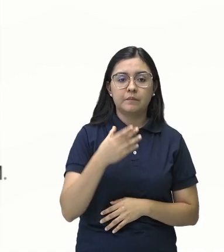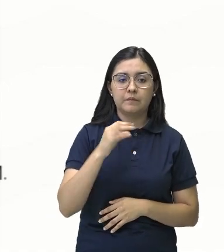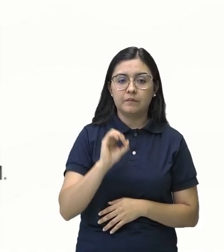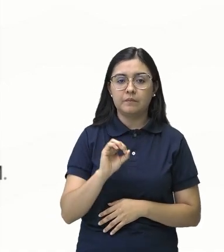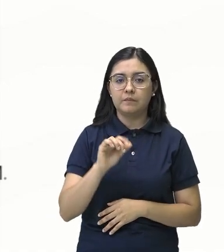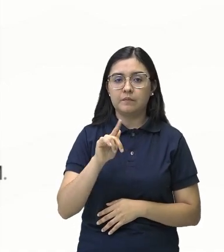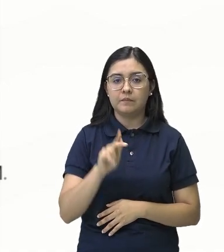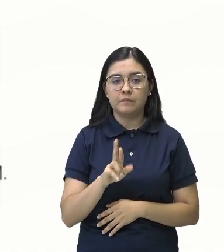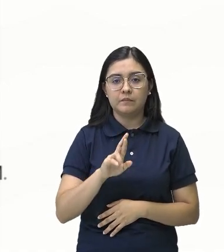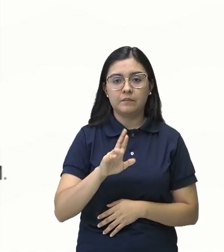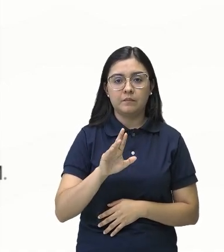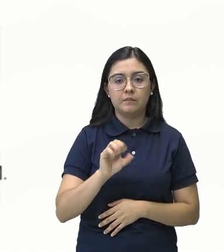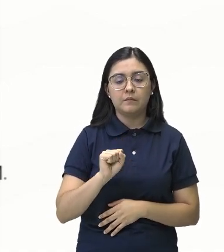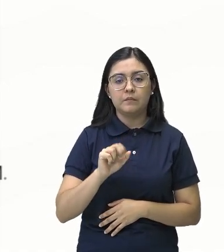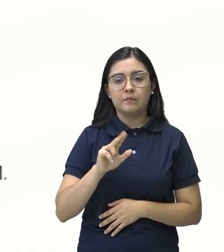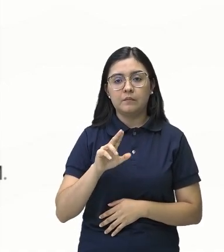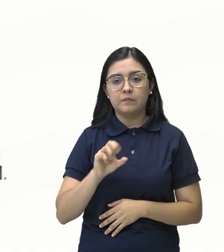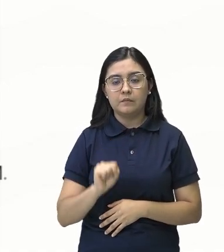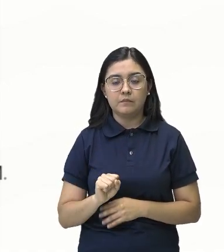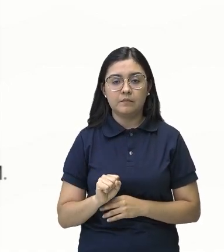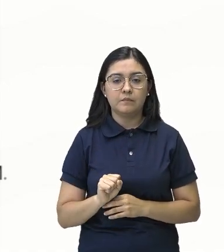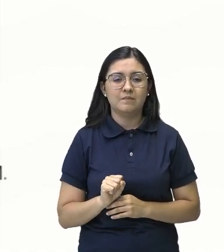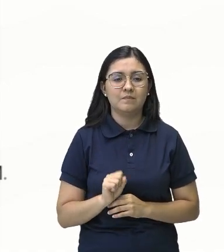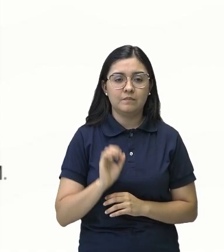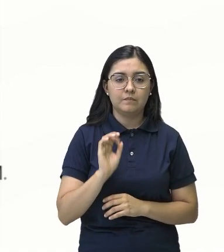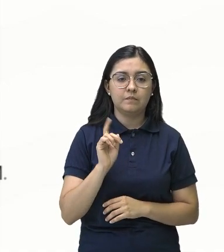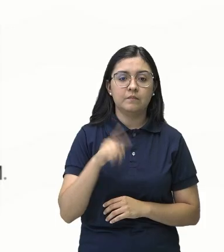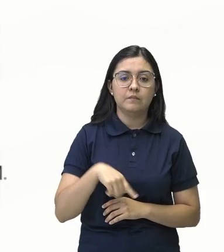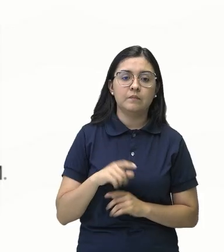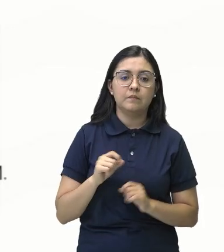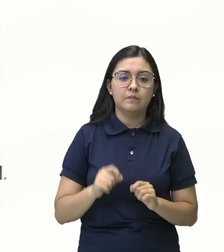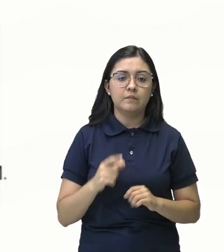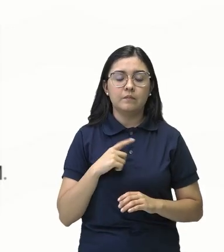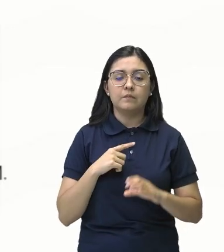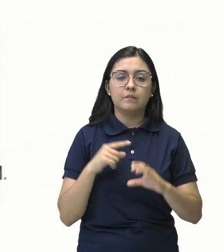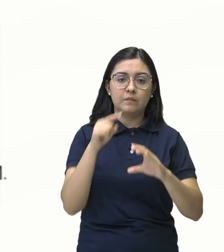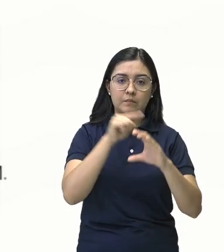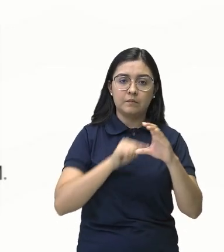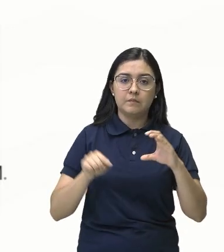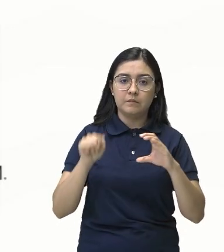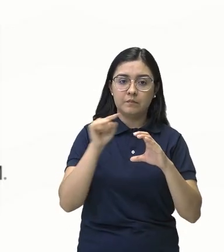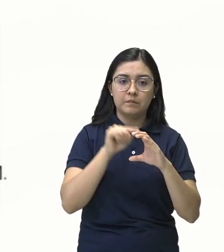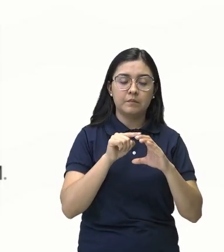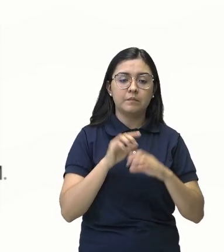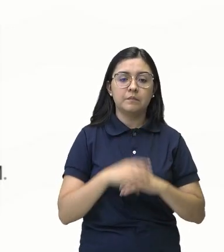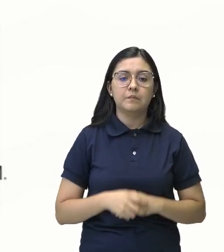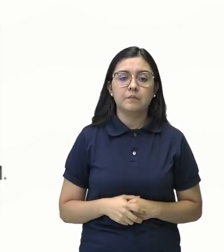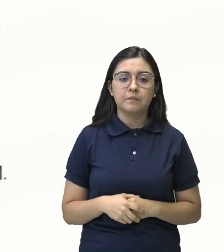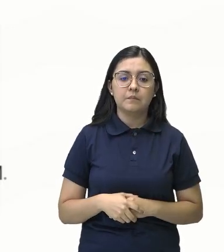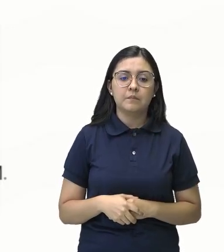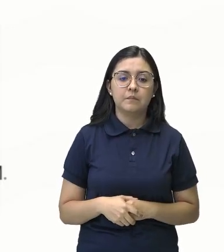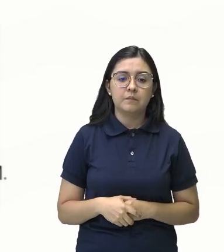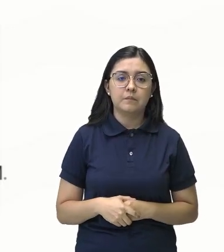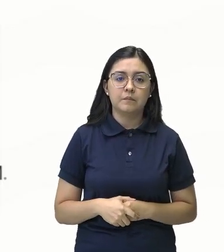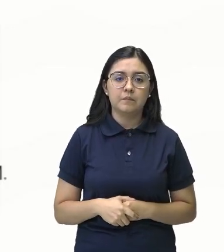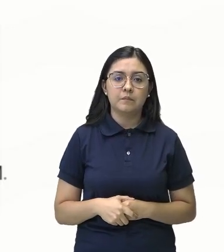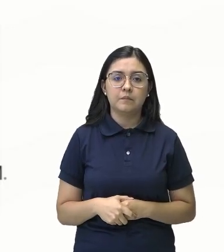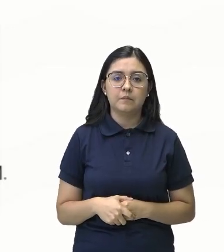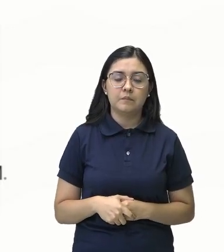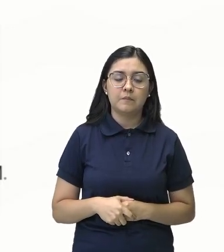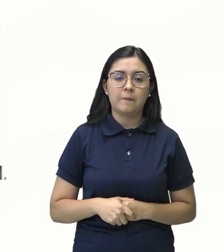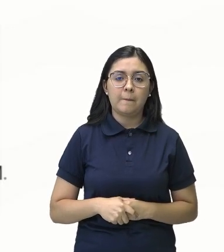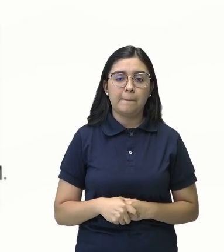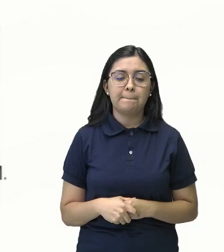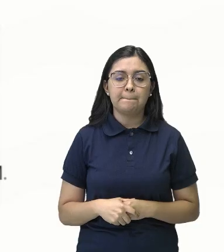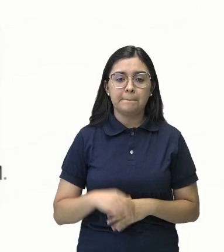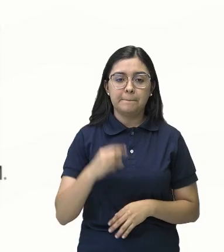360 graus, que é exatamente uma volta, tá? É o nosso ângulo de uma volta, nosso